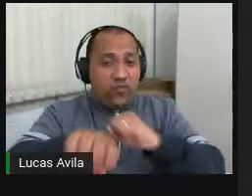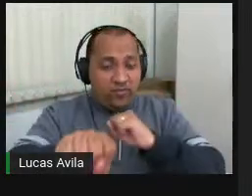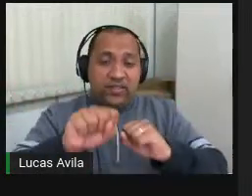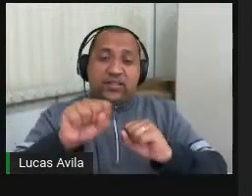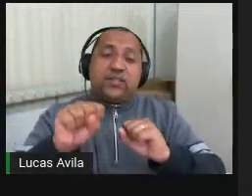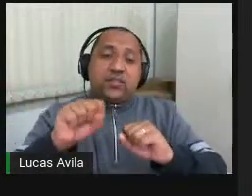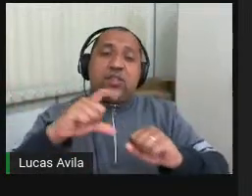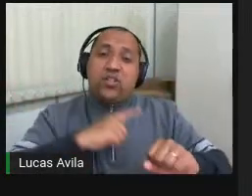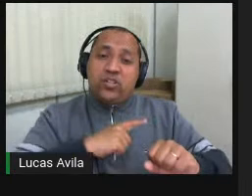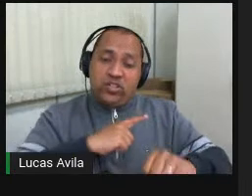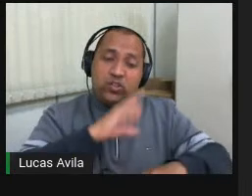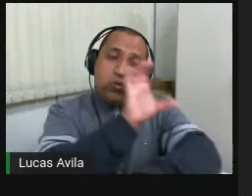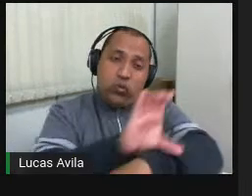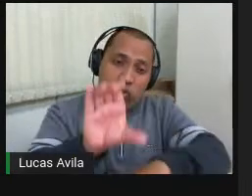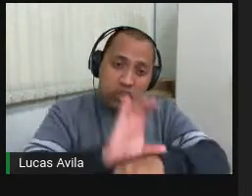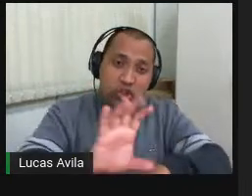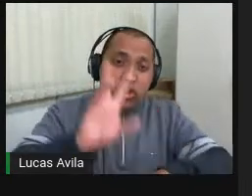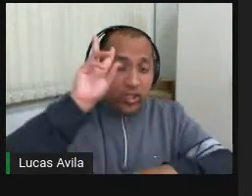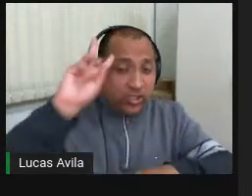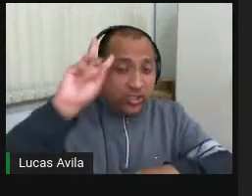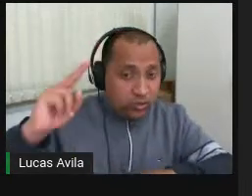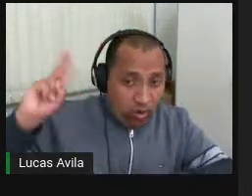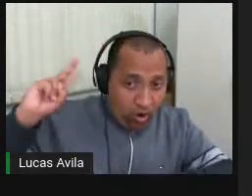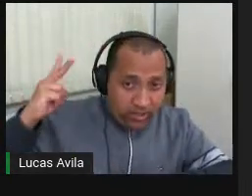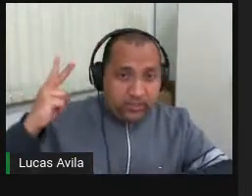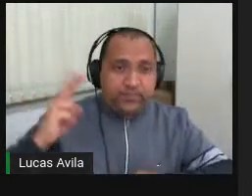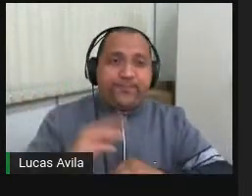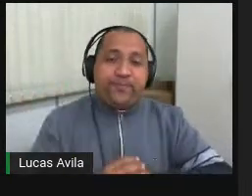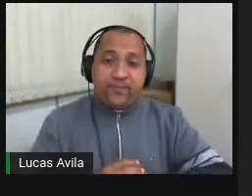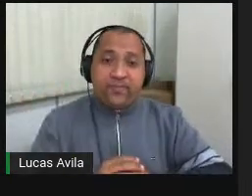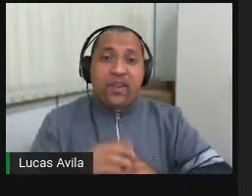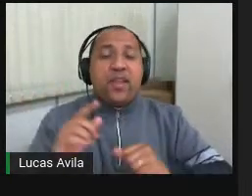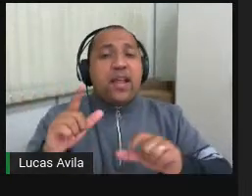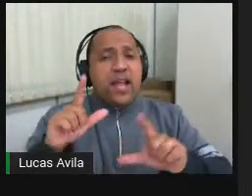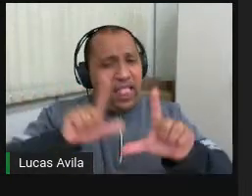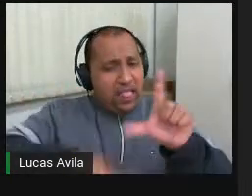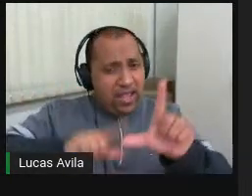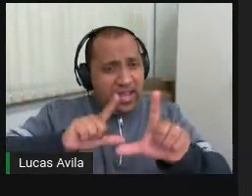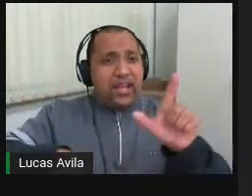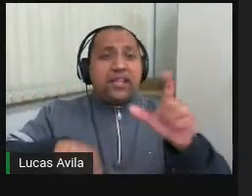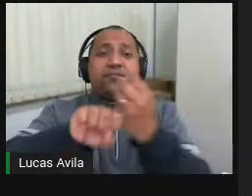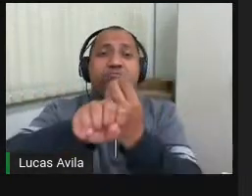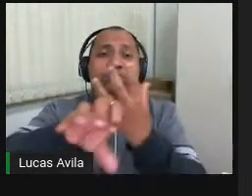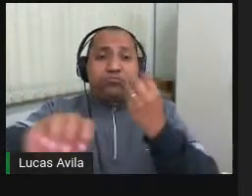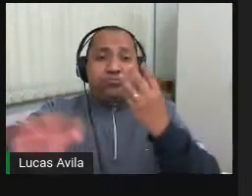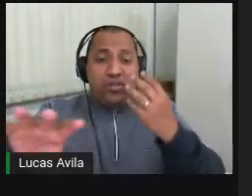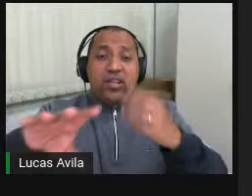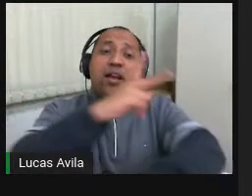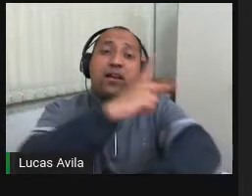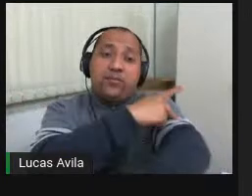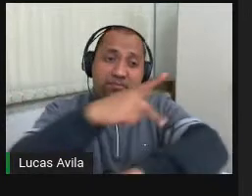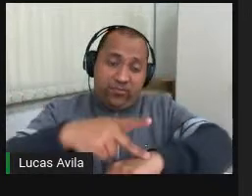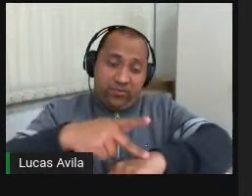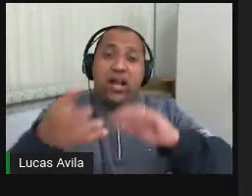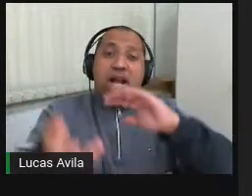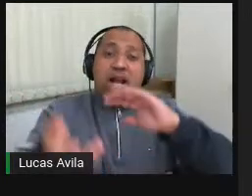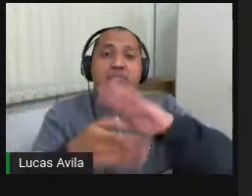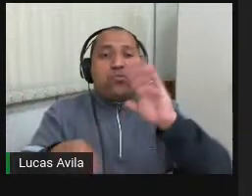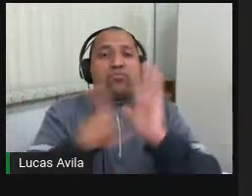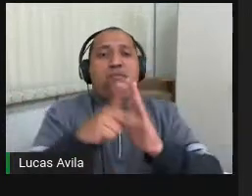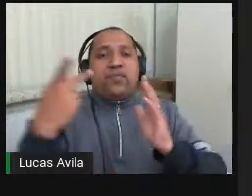dos cursos de História, Letras, Educação à Distância e Pedagogia do Campus Jaguarão.